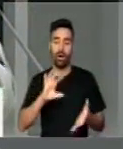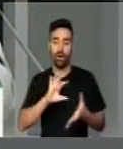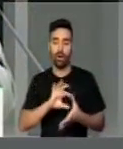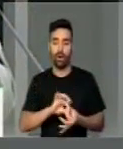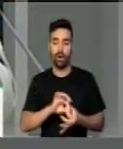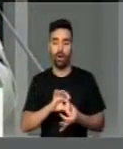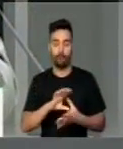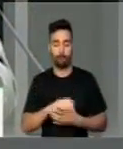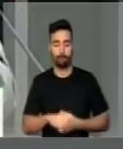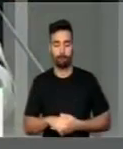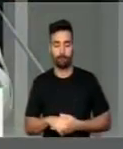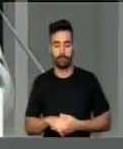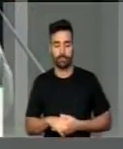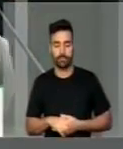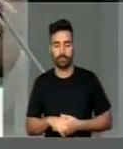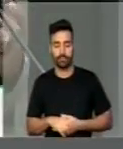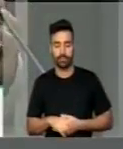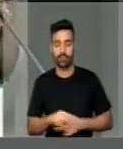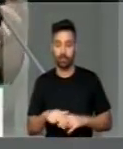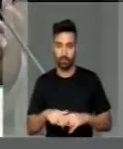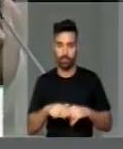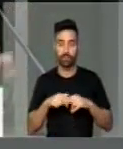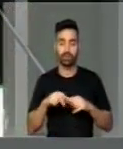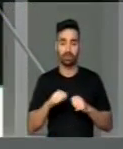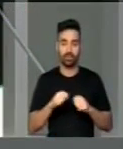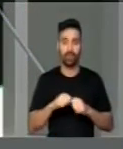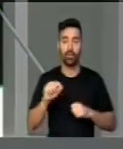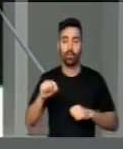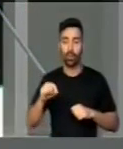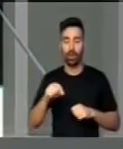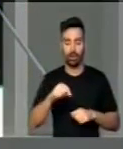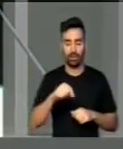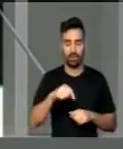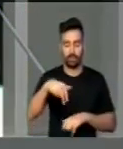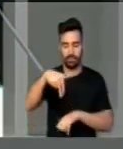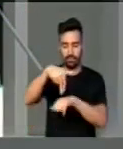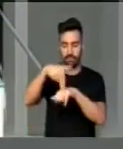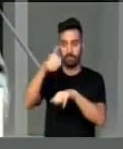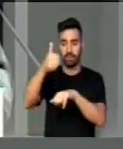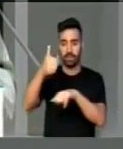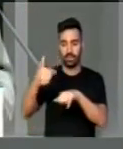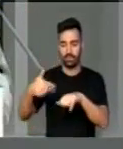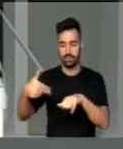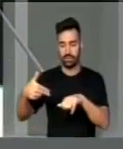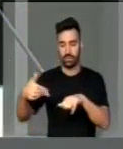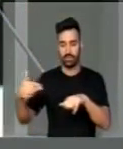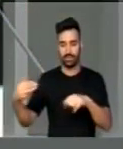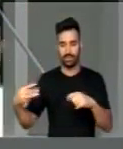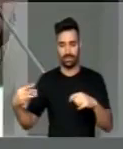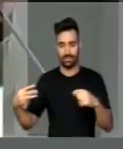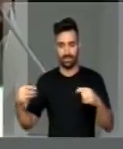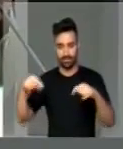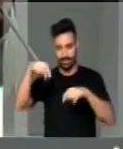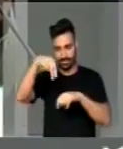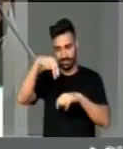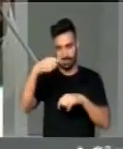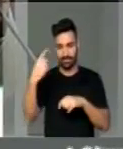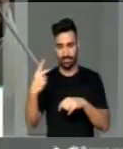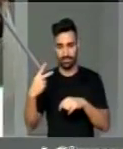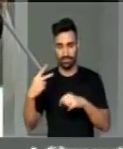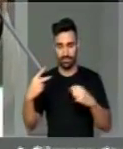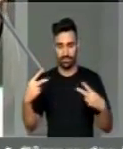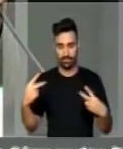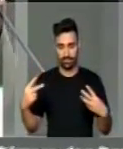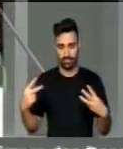o escopo, a base era aquele pódio olímpico. Só que esse pódio da cumplicidade se referia a